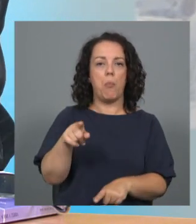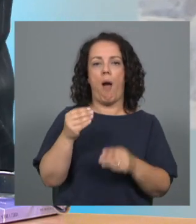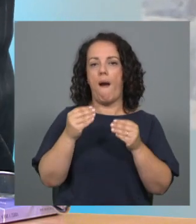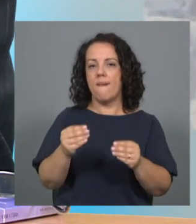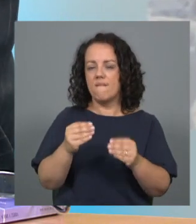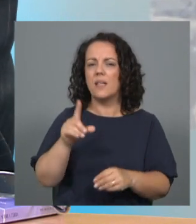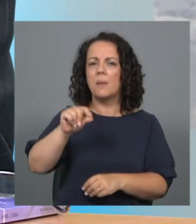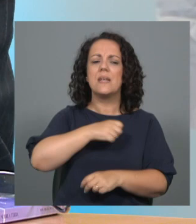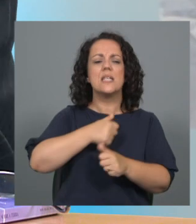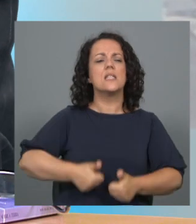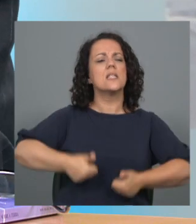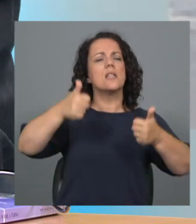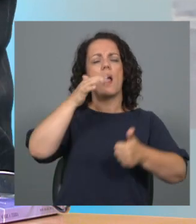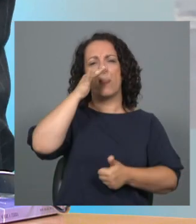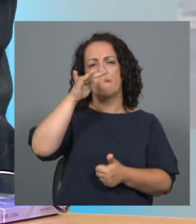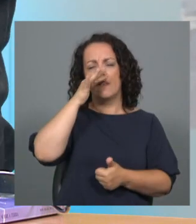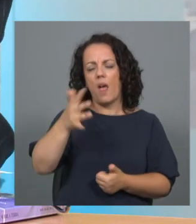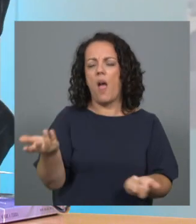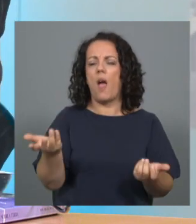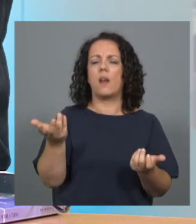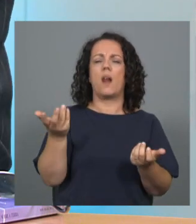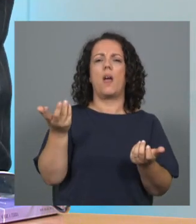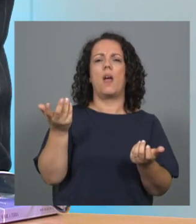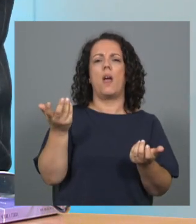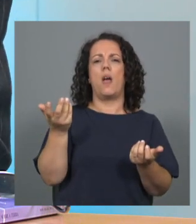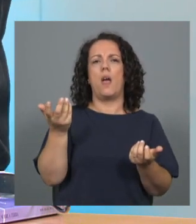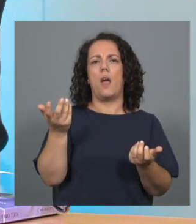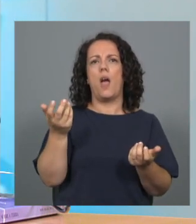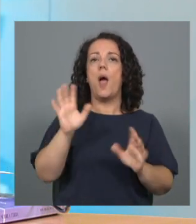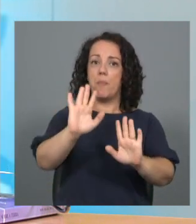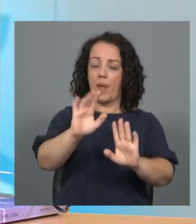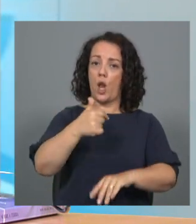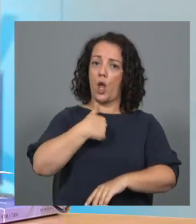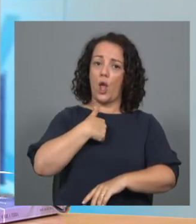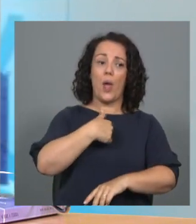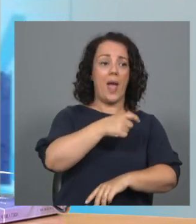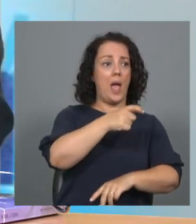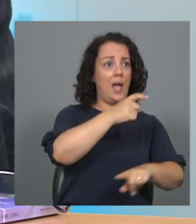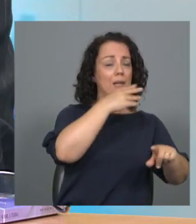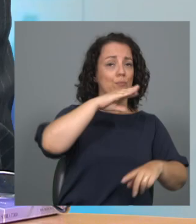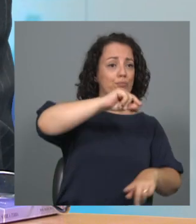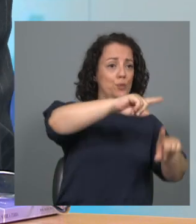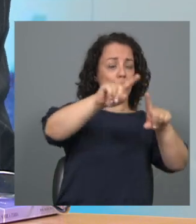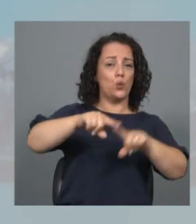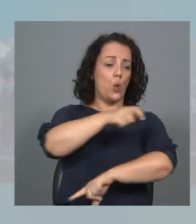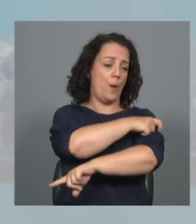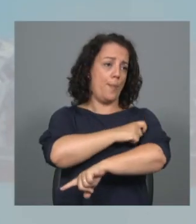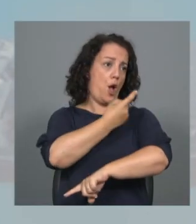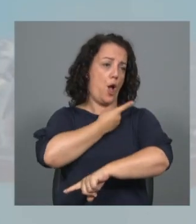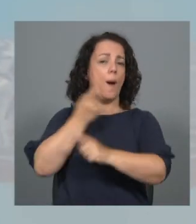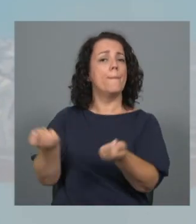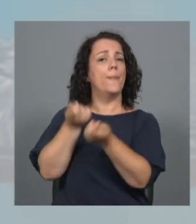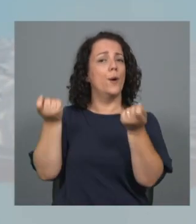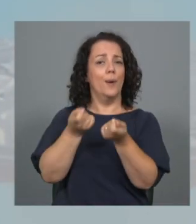própria cidade de Viana do Castelo, não tenho procuração de nenhuma destas entidades para fazer promoção, mas parece-me que